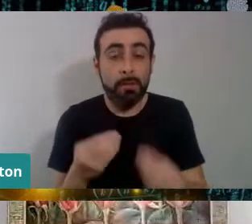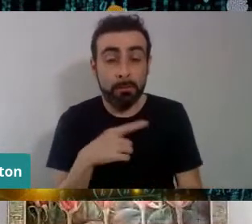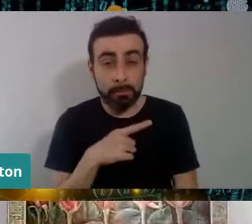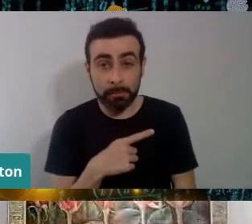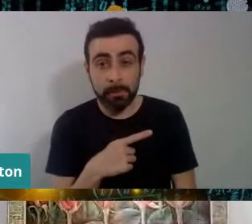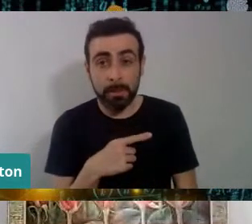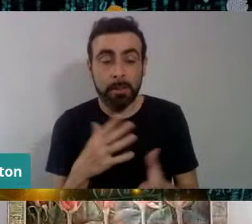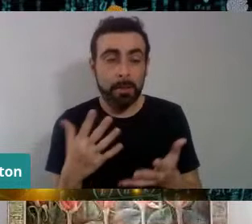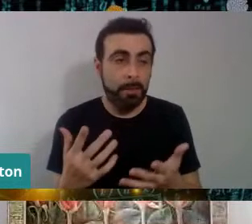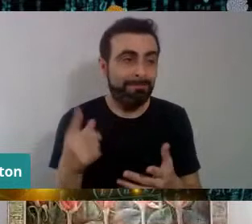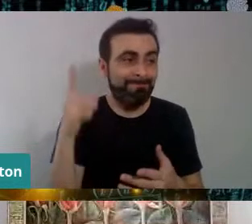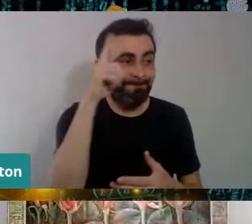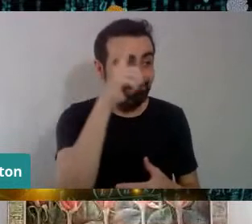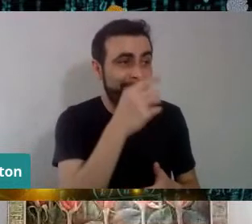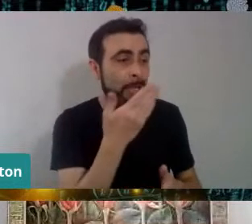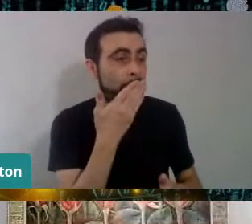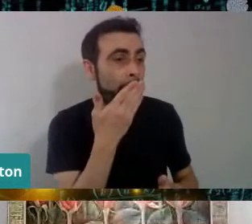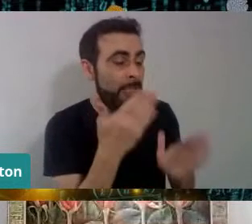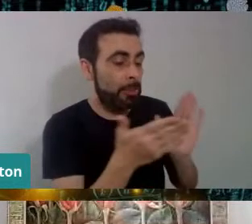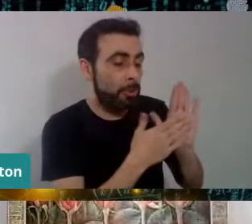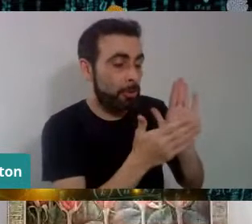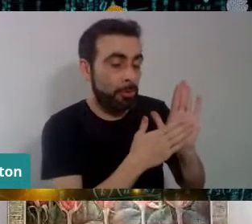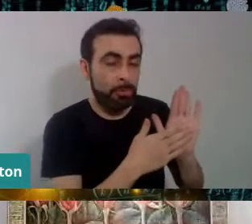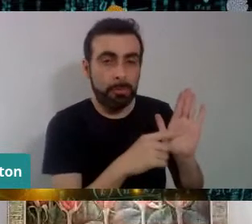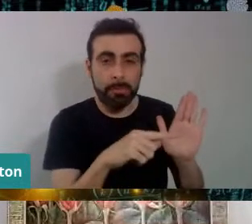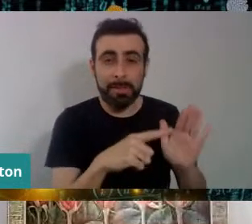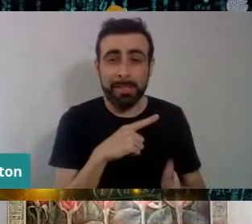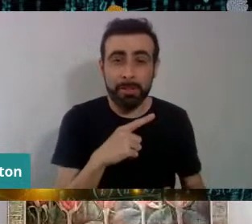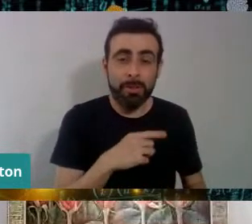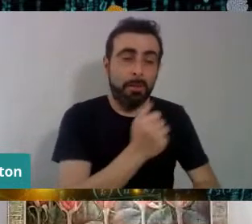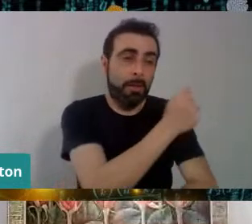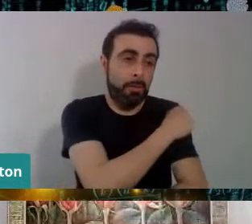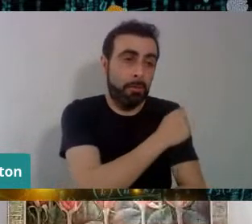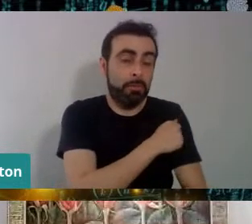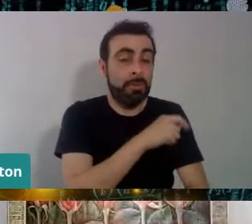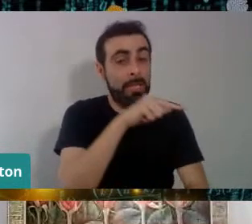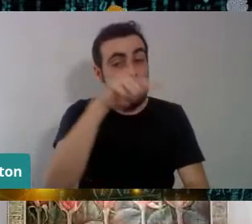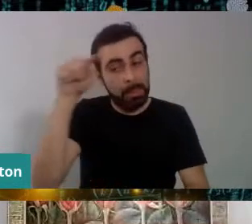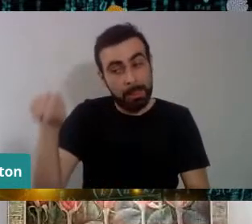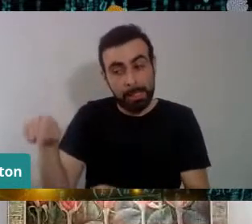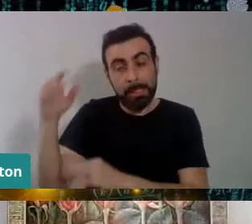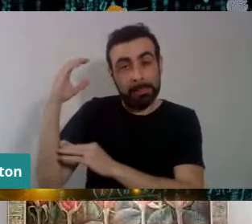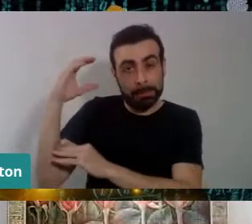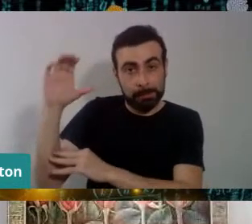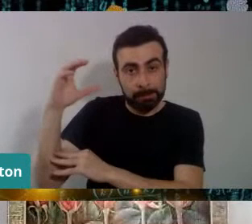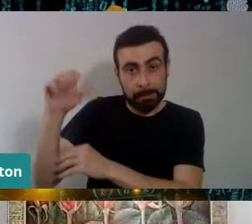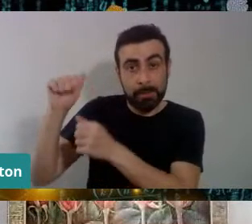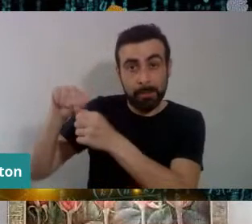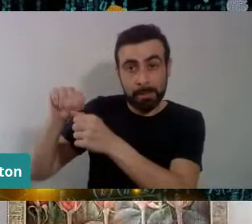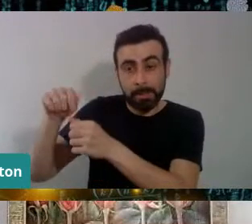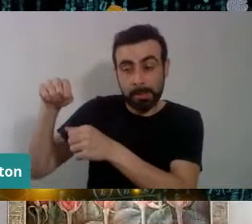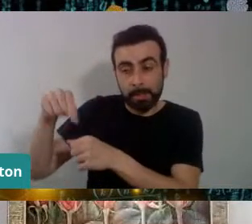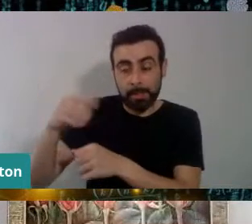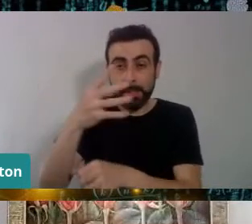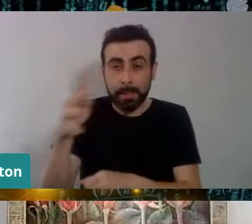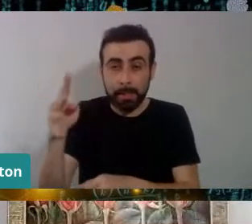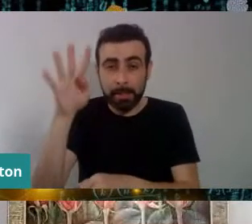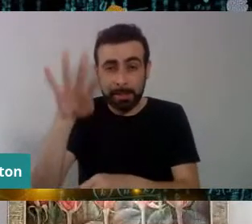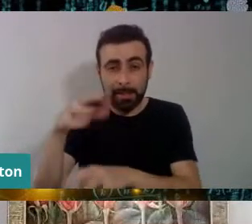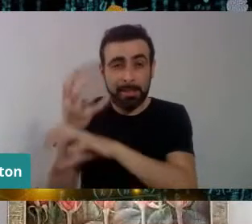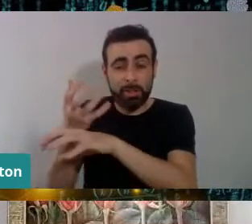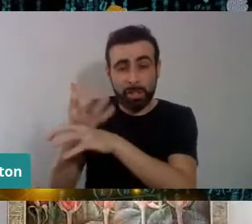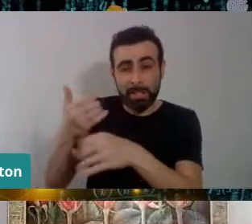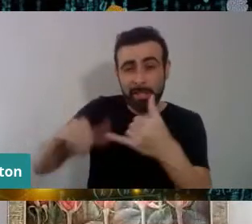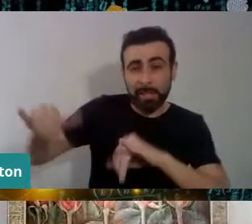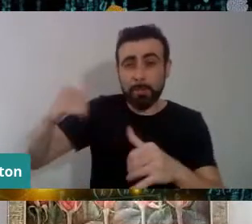dos propósitos dos alunos, né? Então, todos faziam ciência, que a grade tinha bastante carga de física, química,